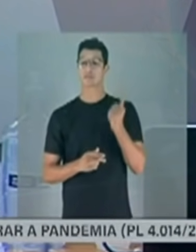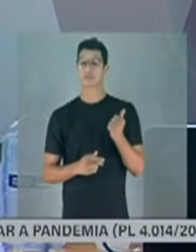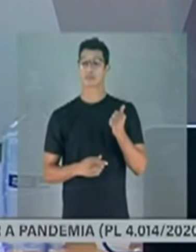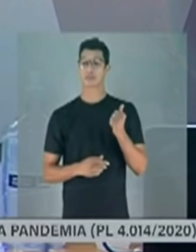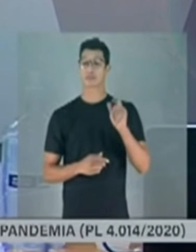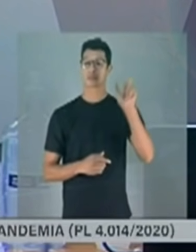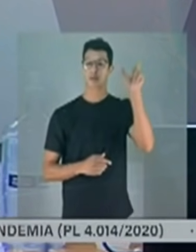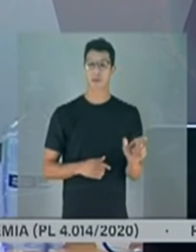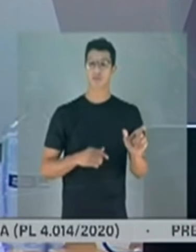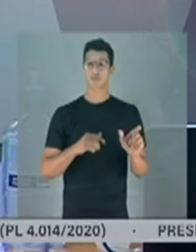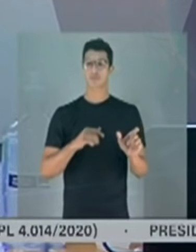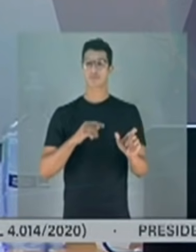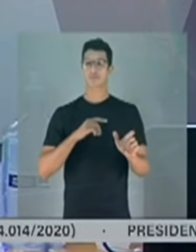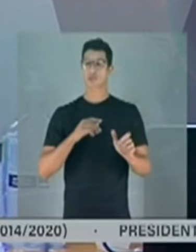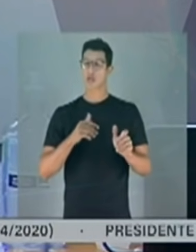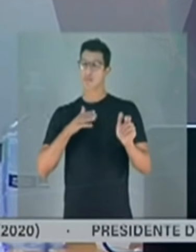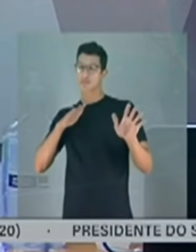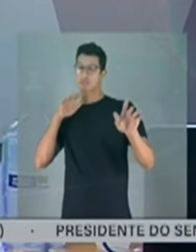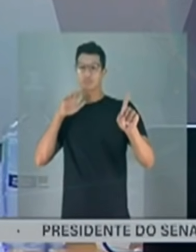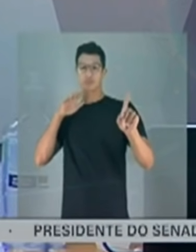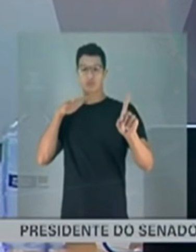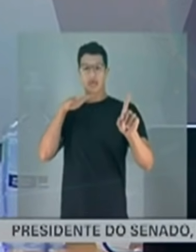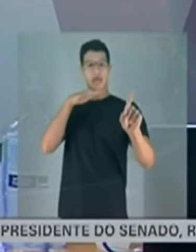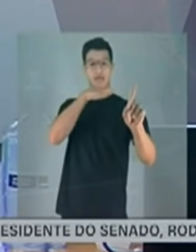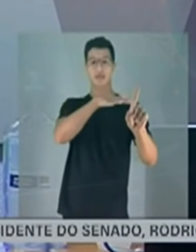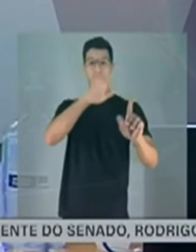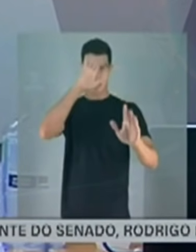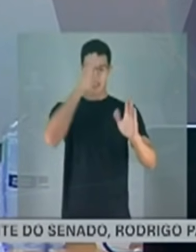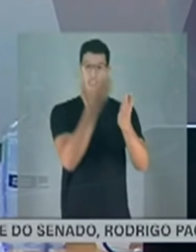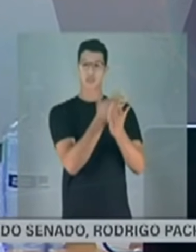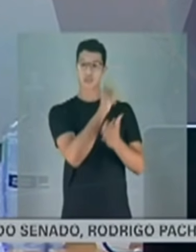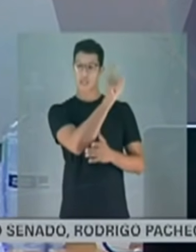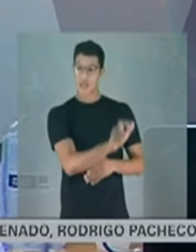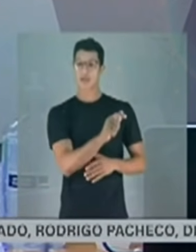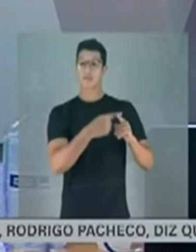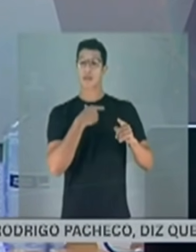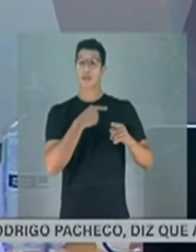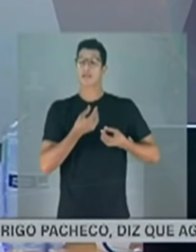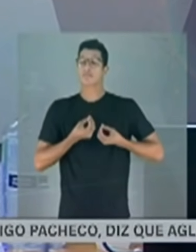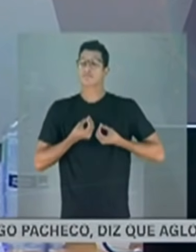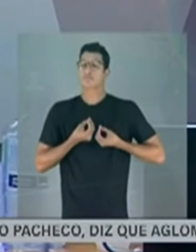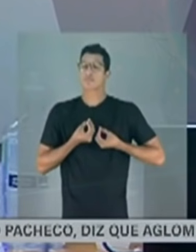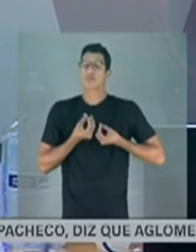uma pessoa que é seguida por muita gente. E muita gente acredita no Silas Malafaia pelo que ele transmite.